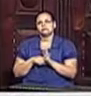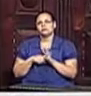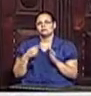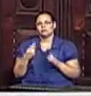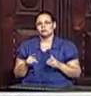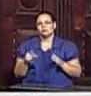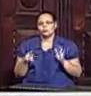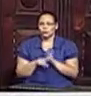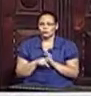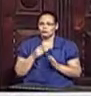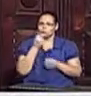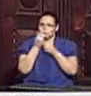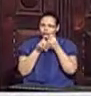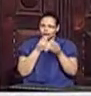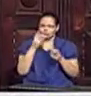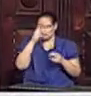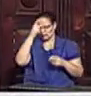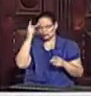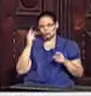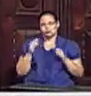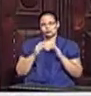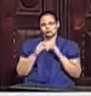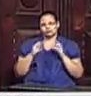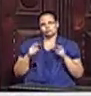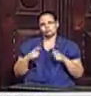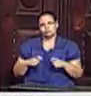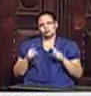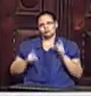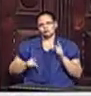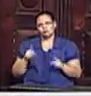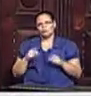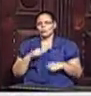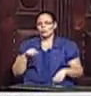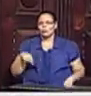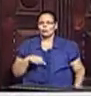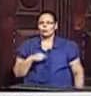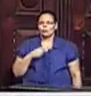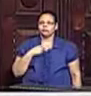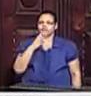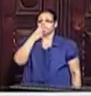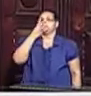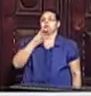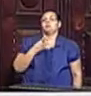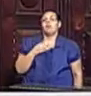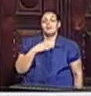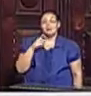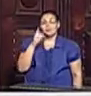próprios moradores. Mas, olha, nós ficamos estarrecidos. E a deputada Marta Rocha